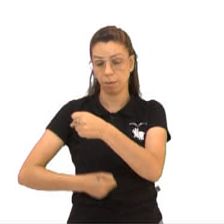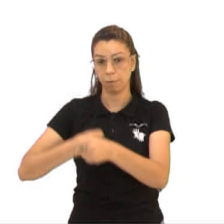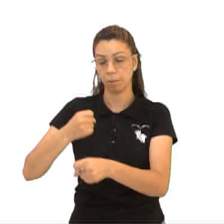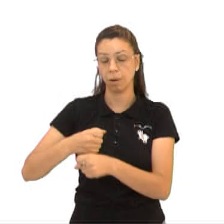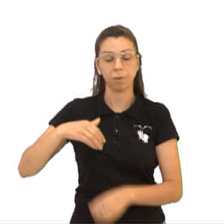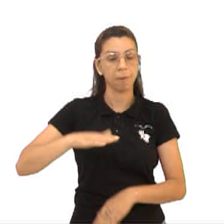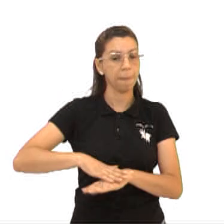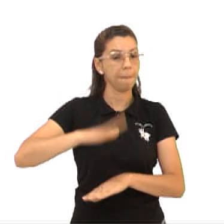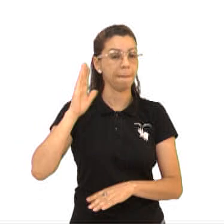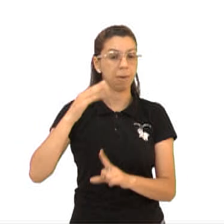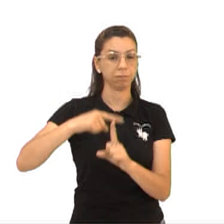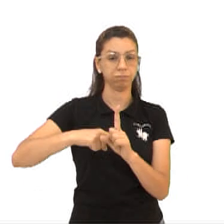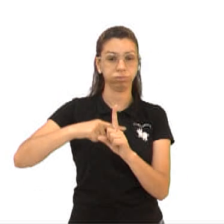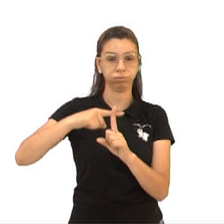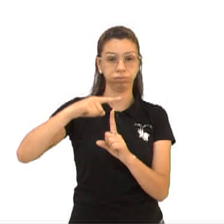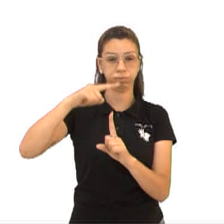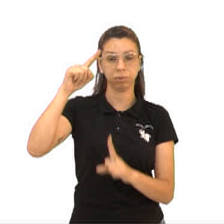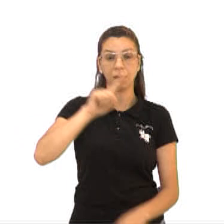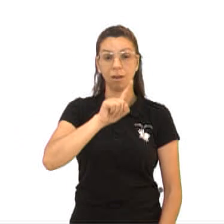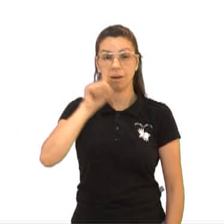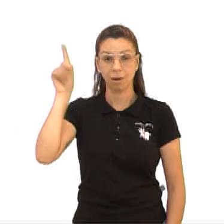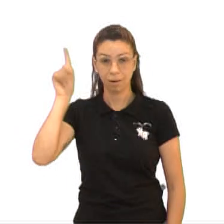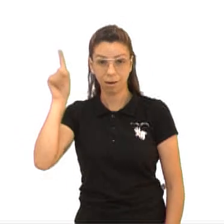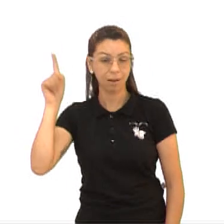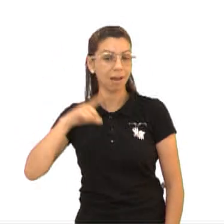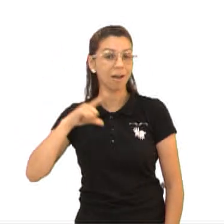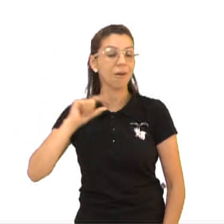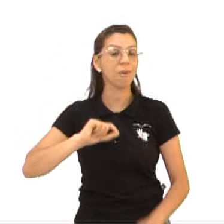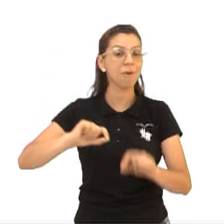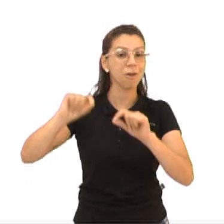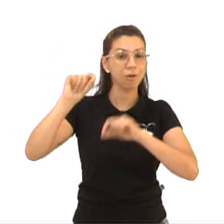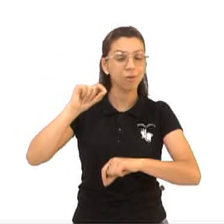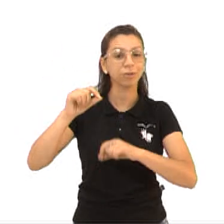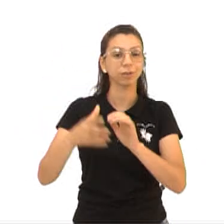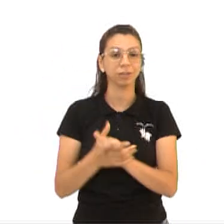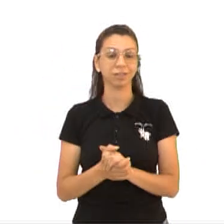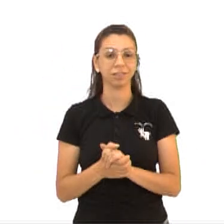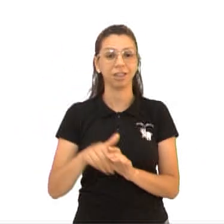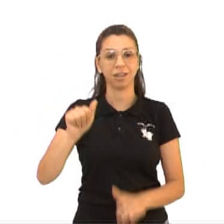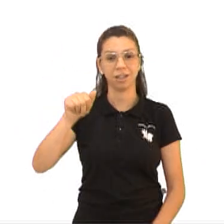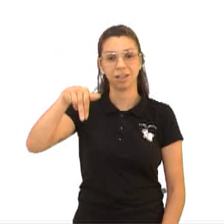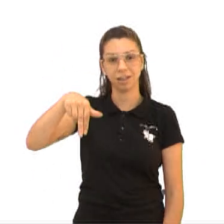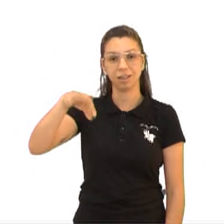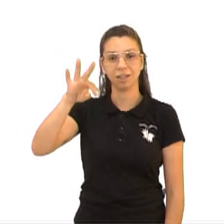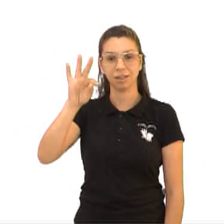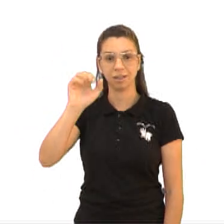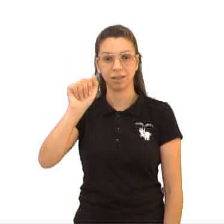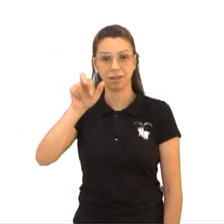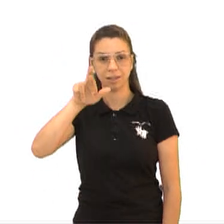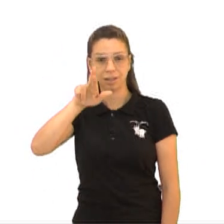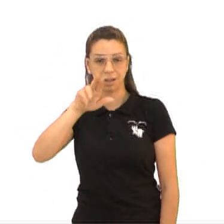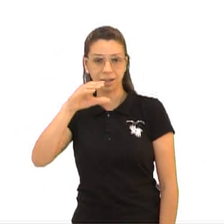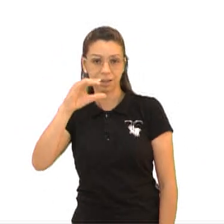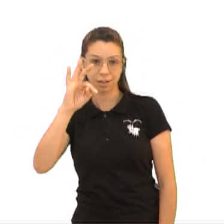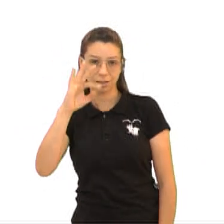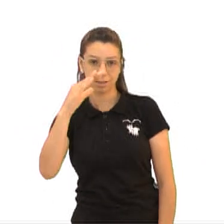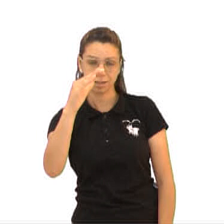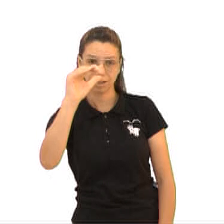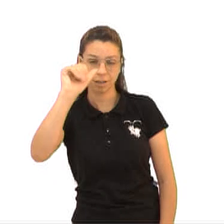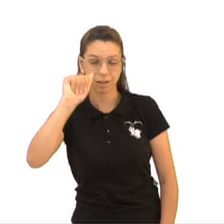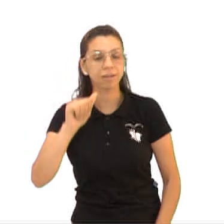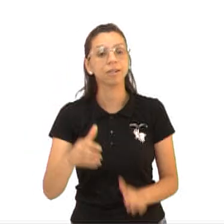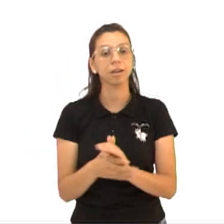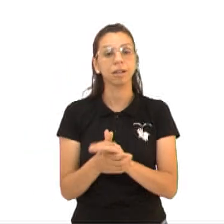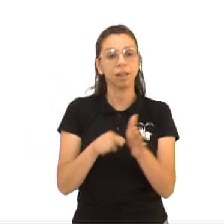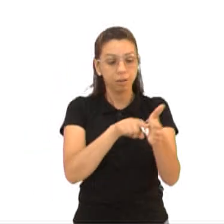na Península Antártica das últimas 3 décadas. Feito com base num estudo da Universidade de Santiago do